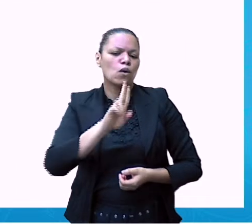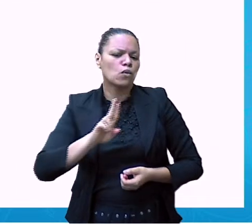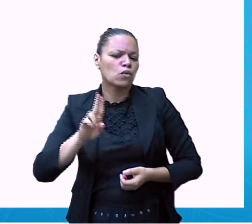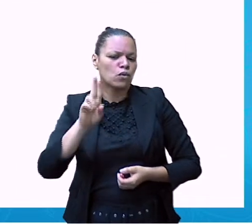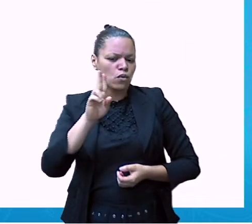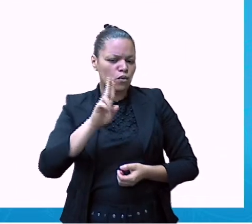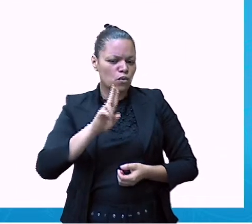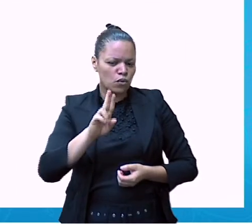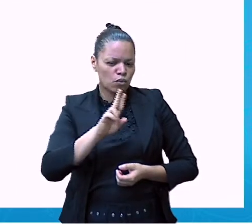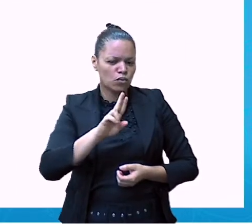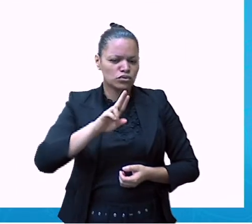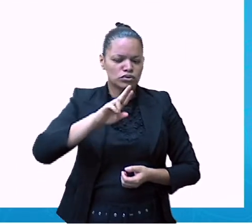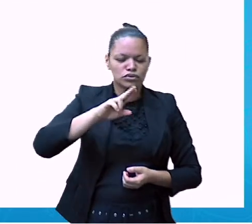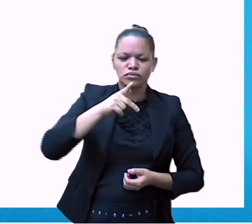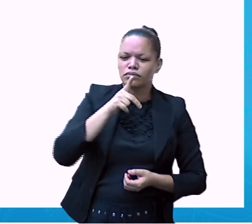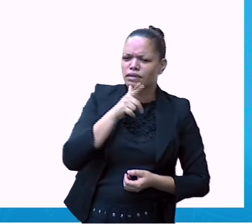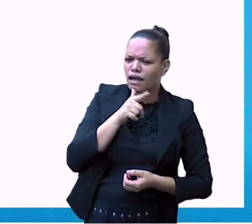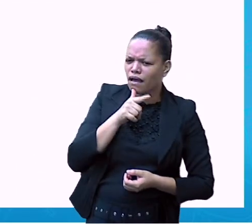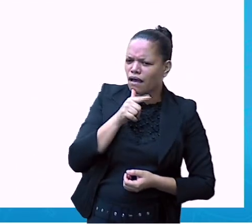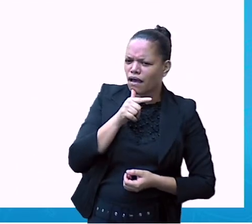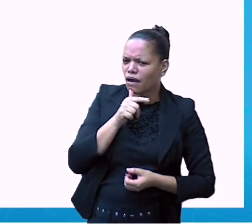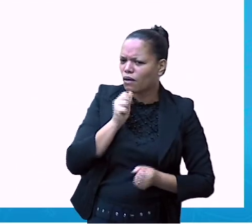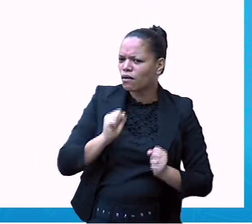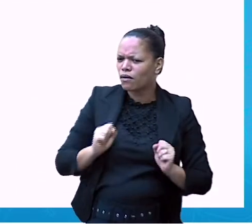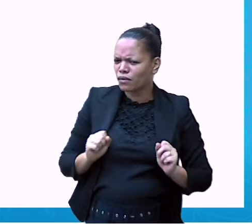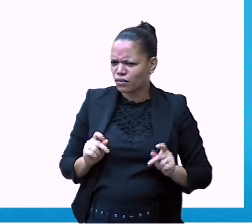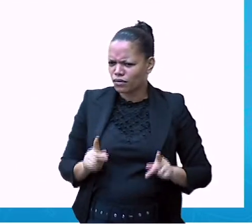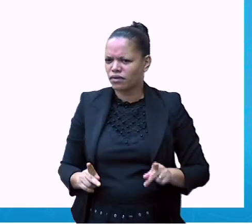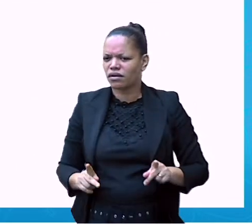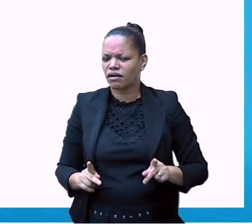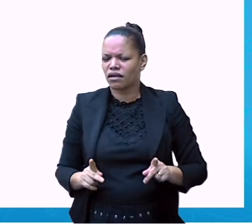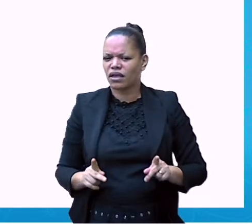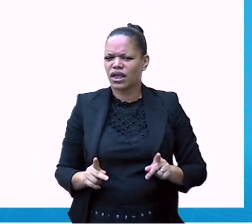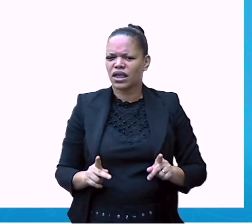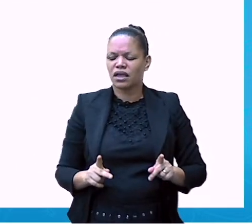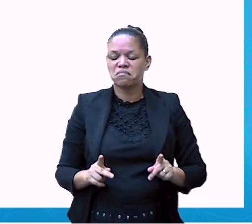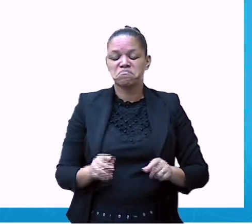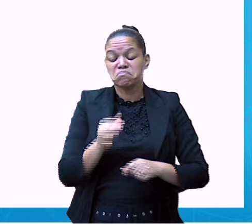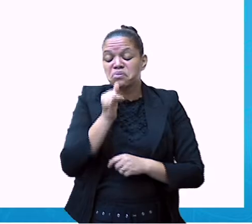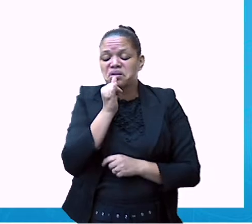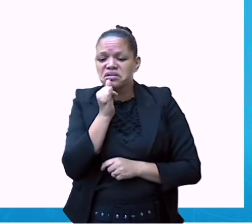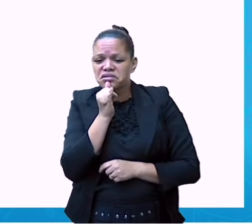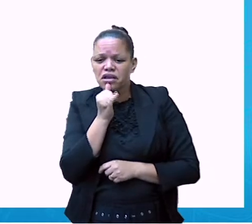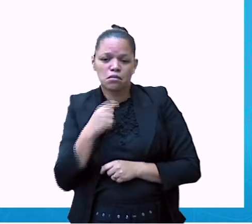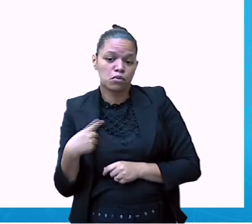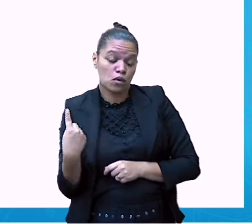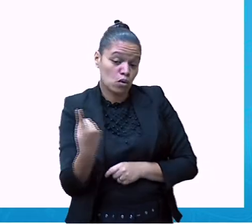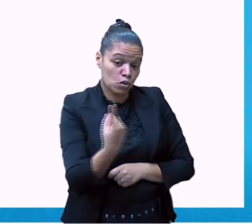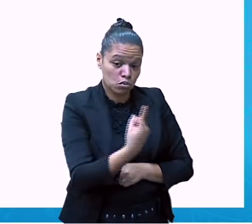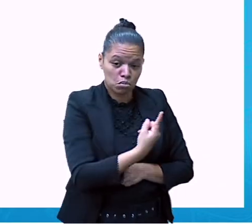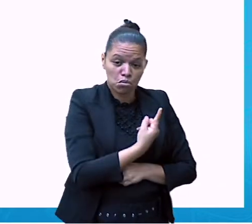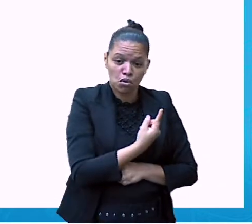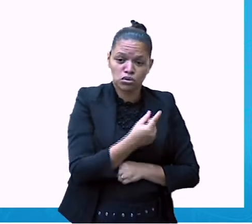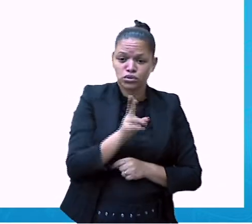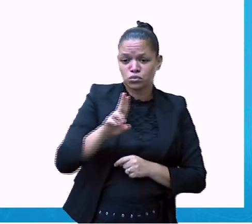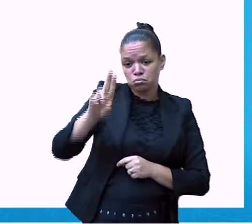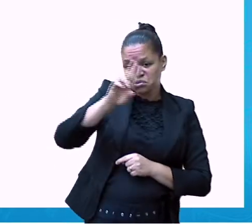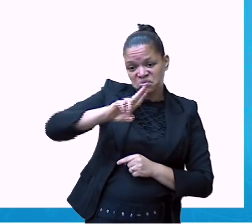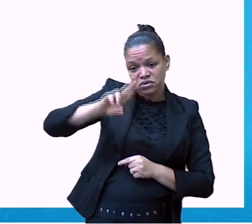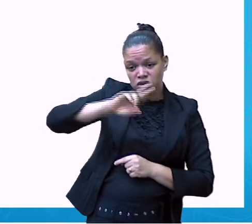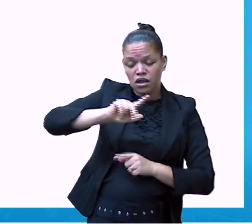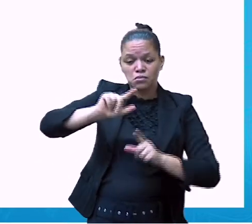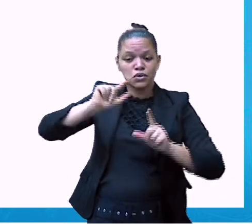é a economia de água. Uma ação aí que nós, dona de casa, usamos muito